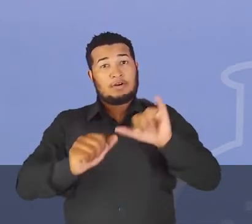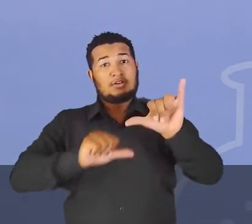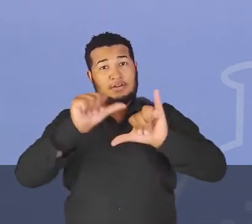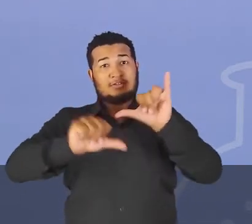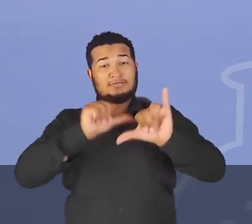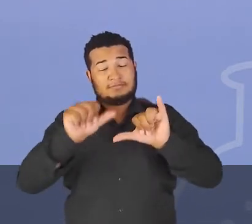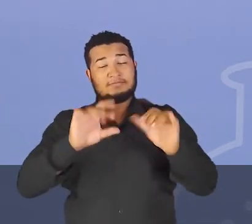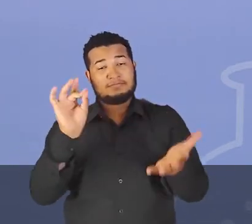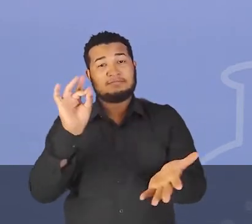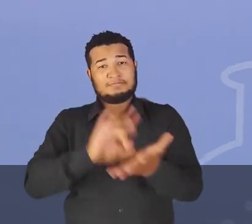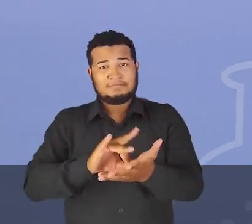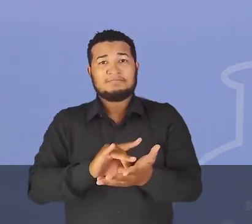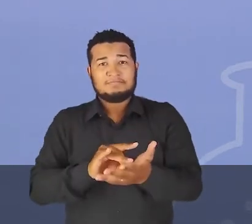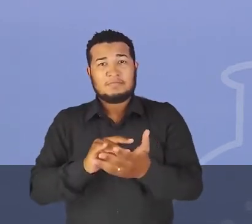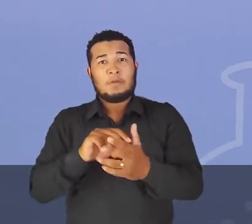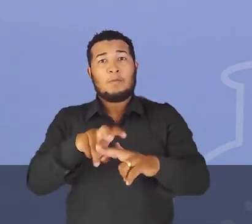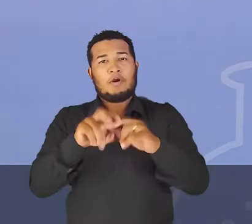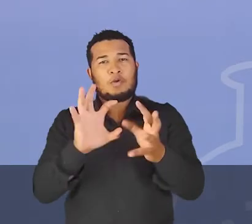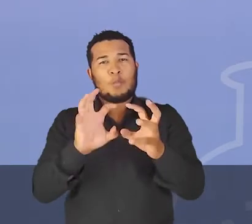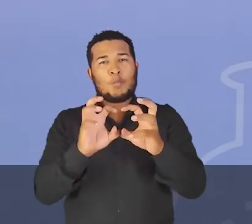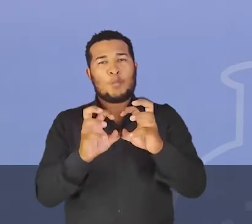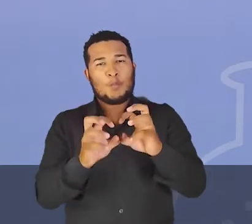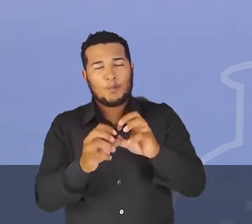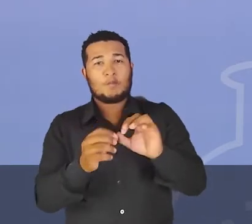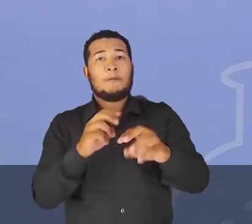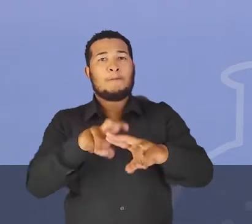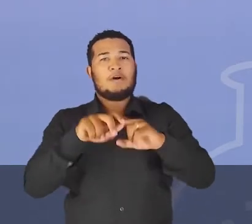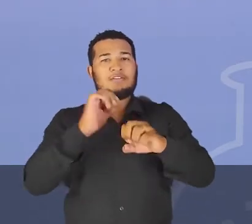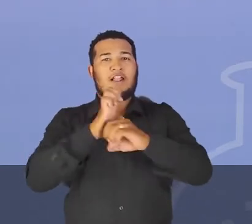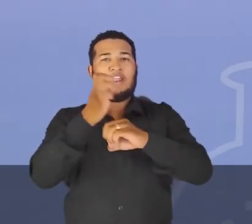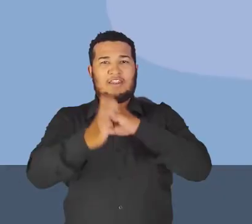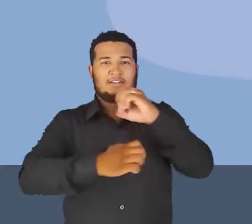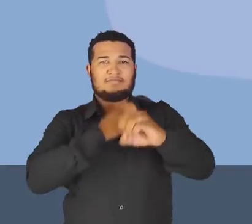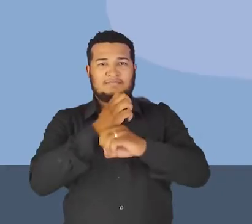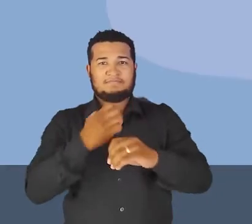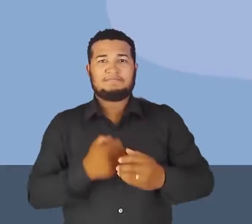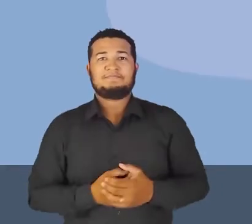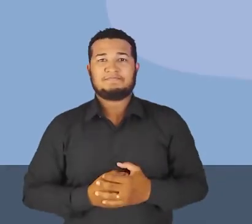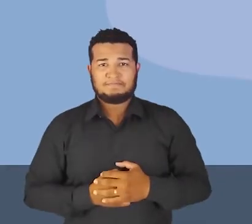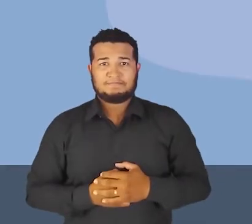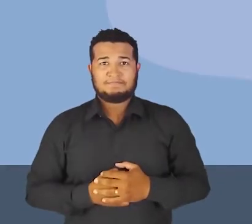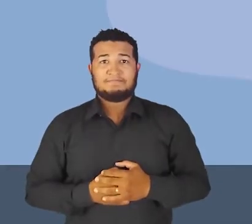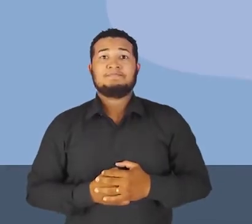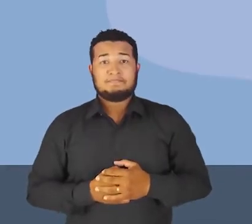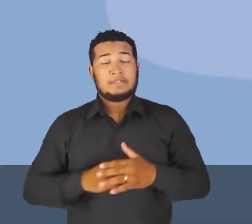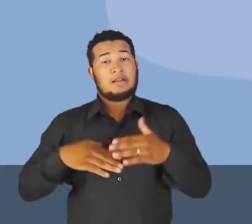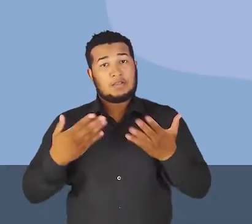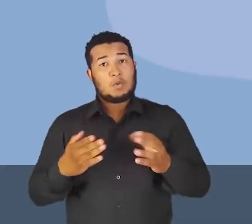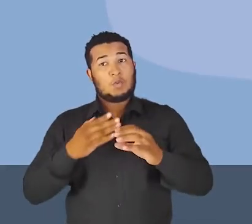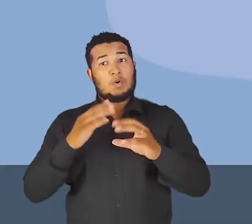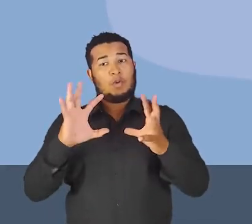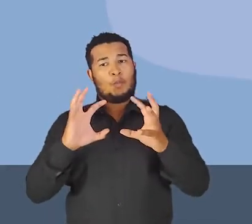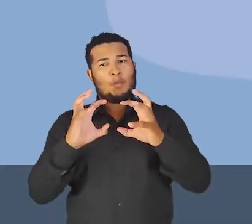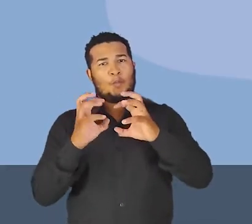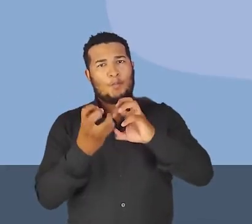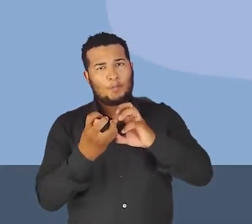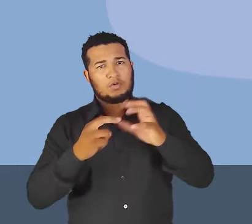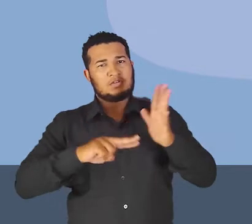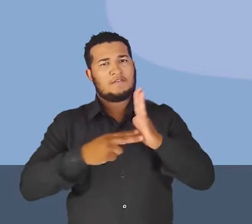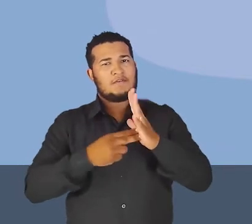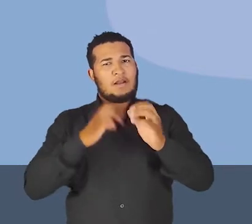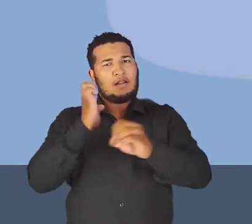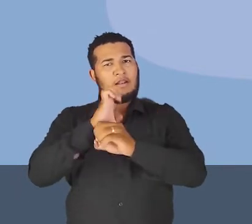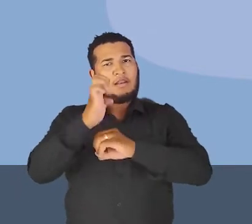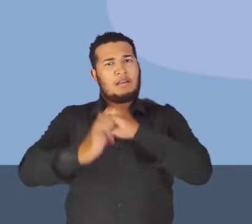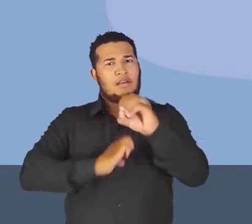de oxirredução, que é gerada pela demanda desses elétrons. Vamos voltar lá no slide. Então, oxidação, perda de